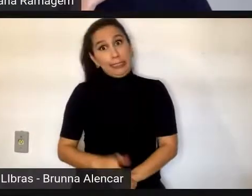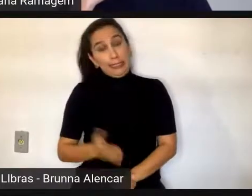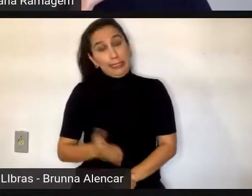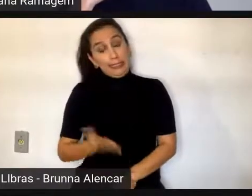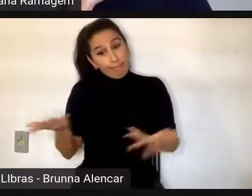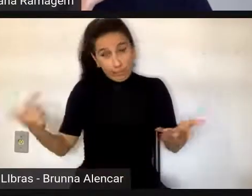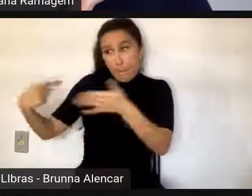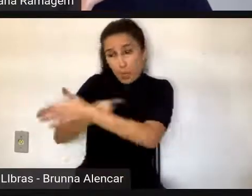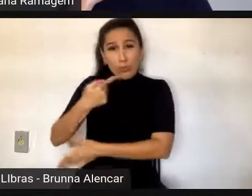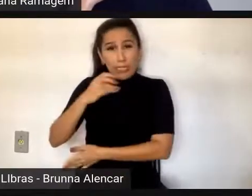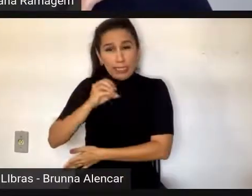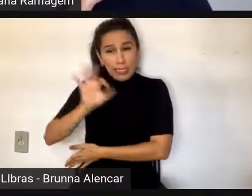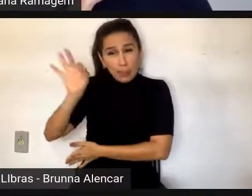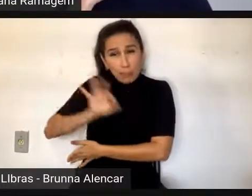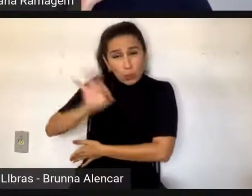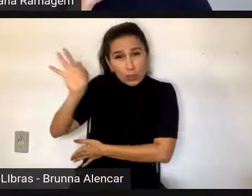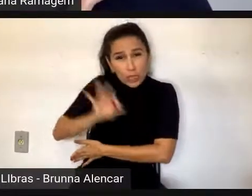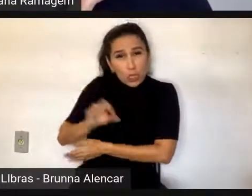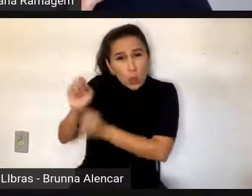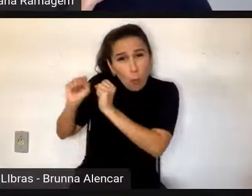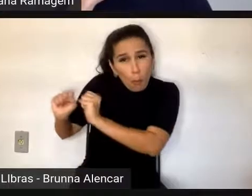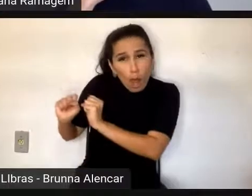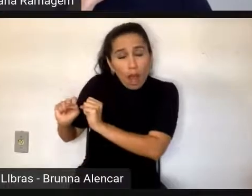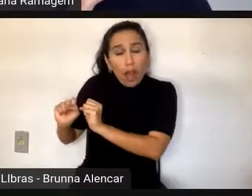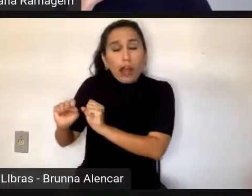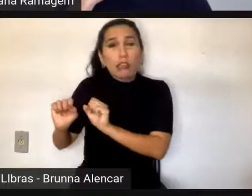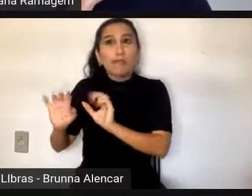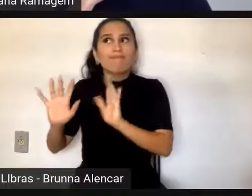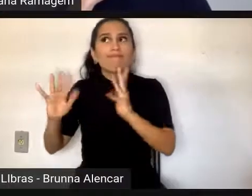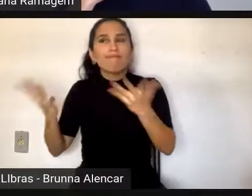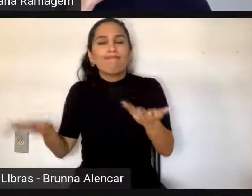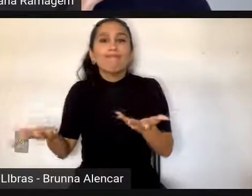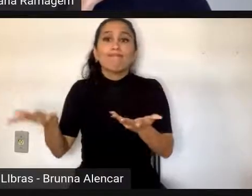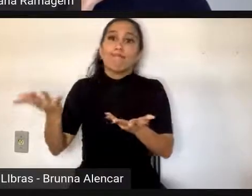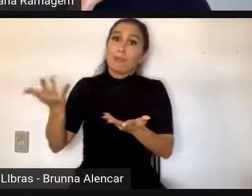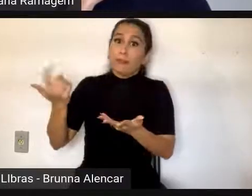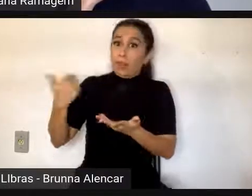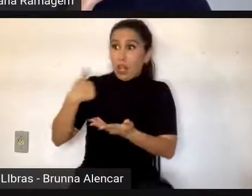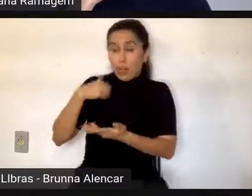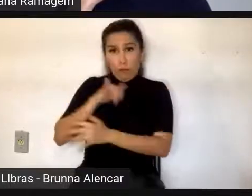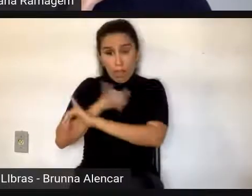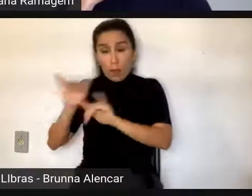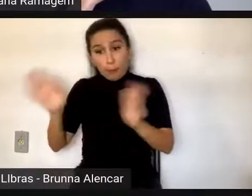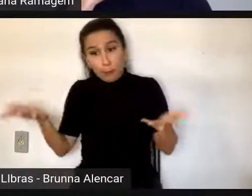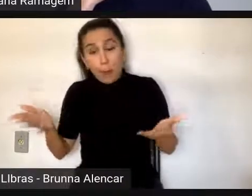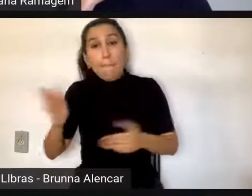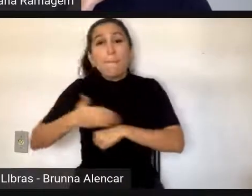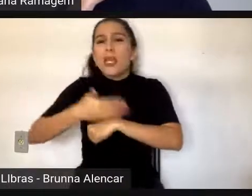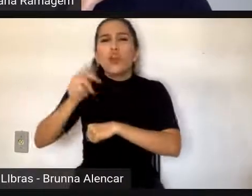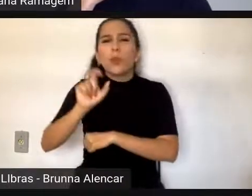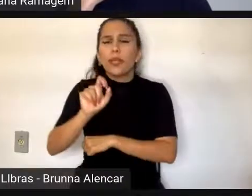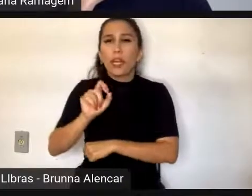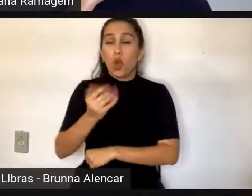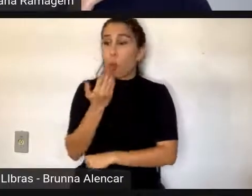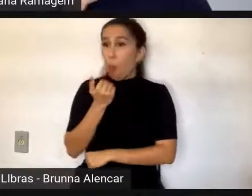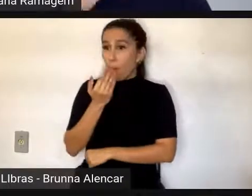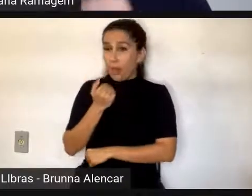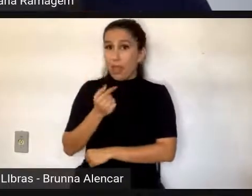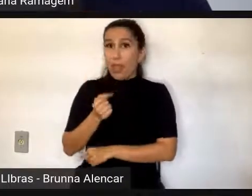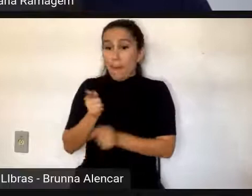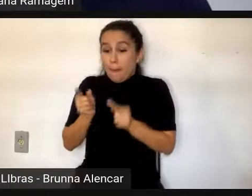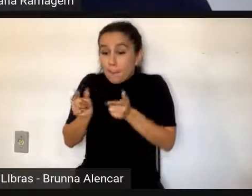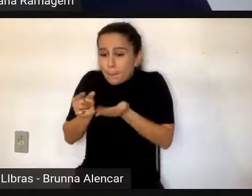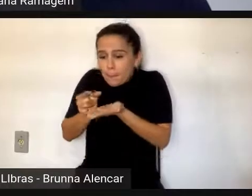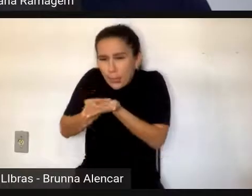Bom, é melhor eu comer um pedacinho de um chocolate com açúcar, né, e satisfazer